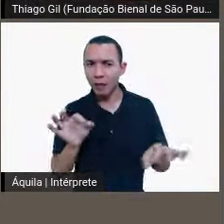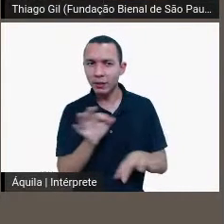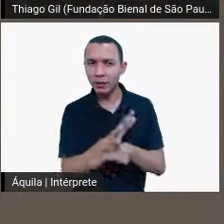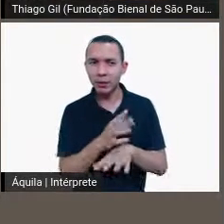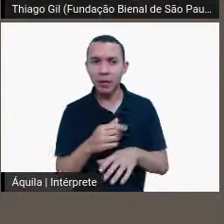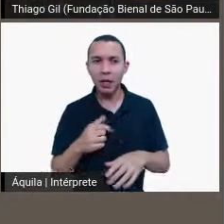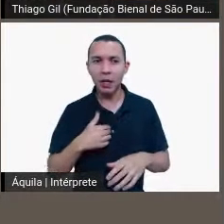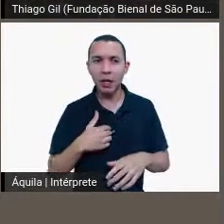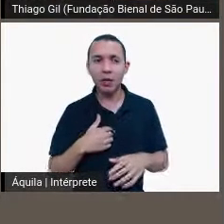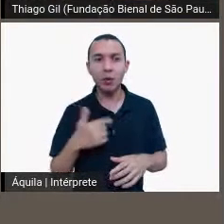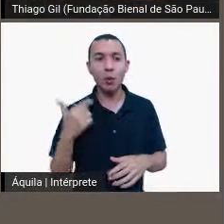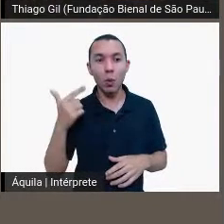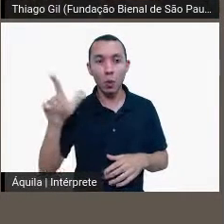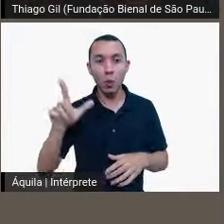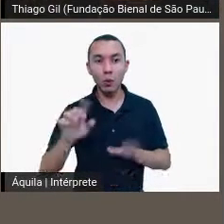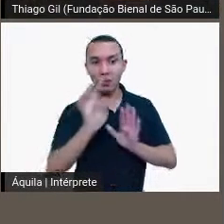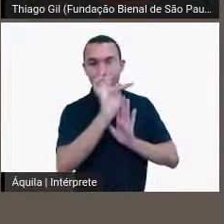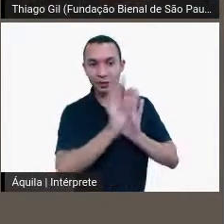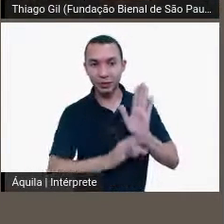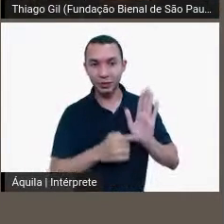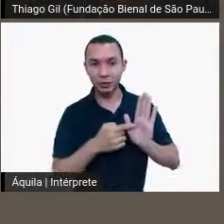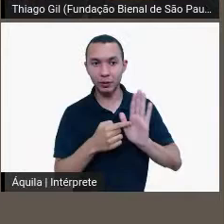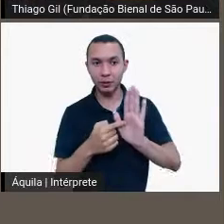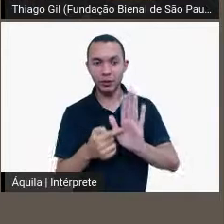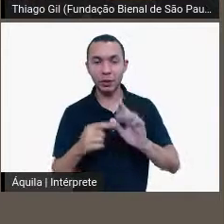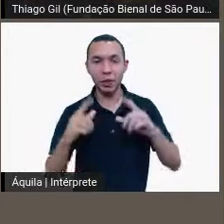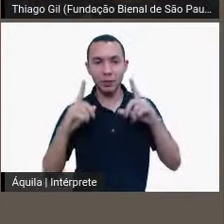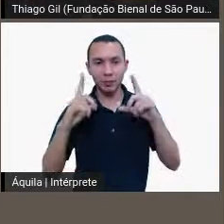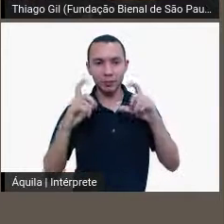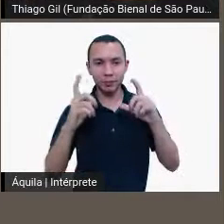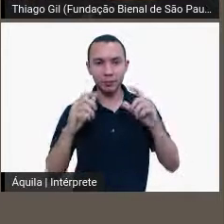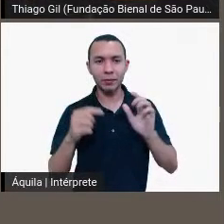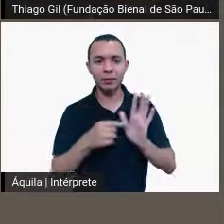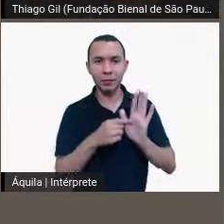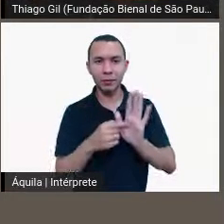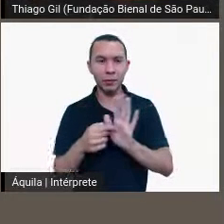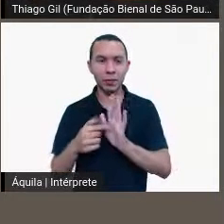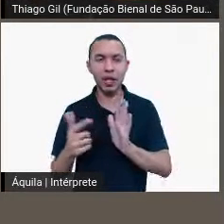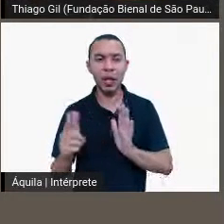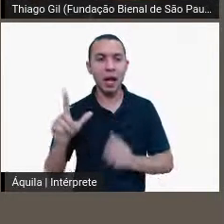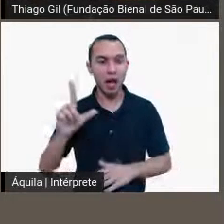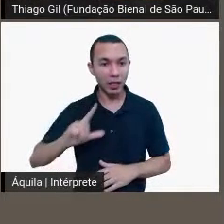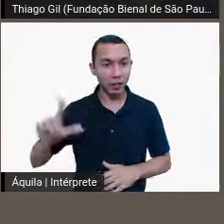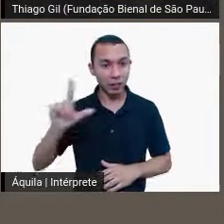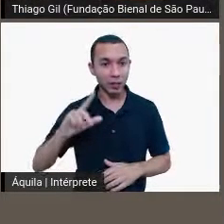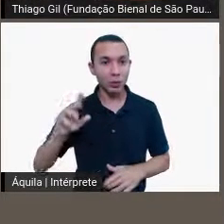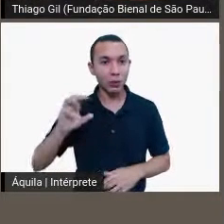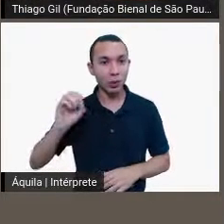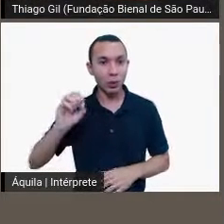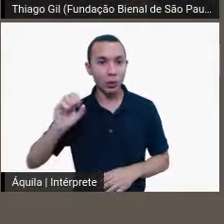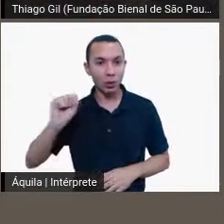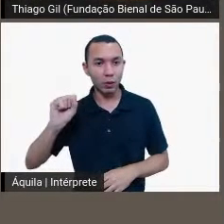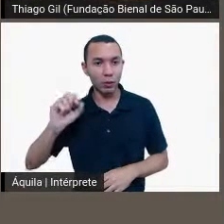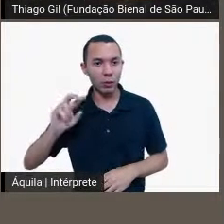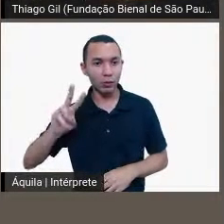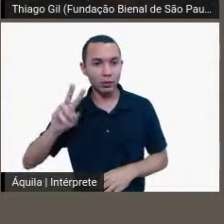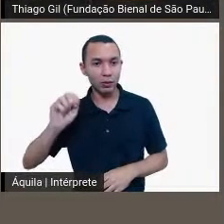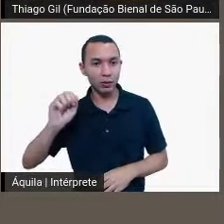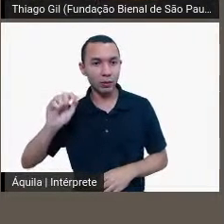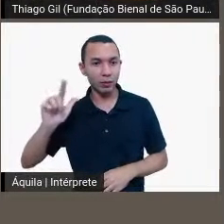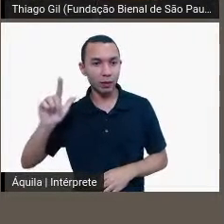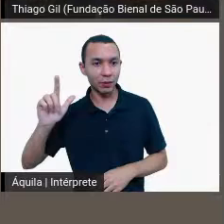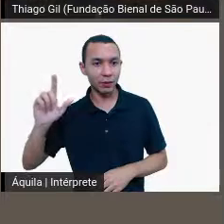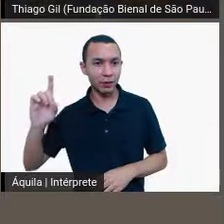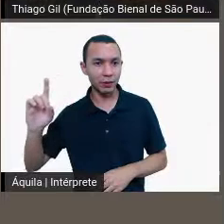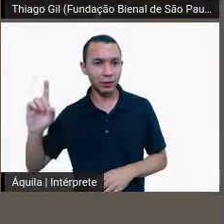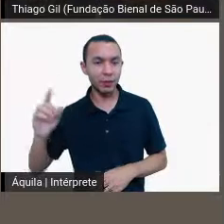de uma outra situação em que a fotografia aparece na produção literária do Oswald, logo nesses anos depois da Semana de